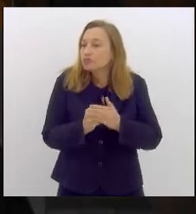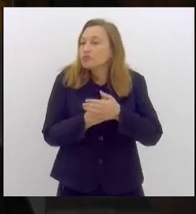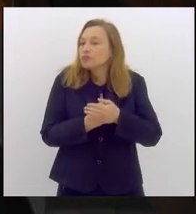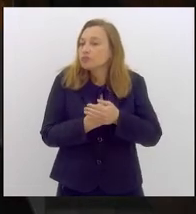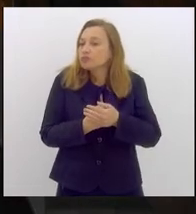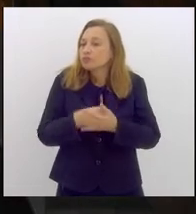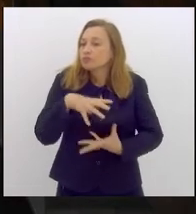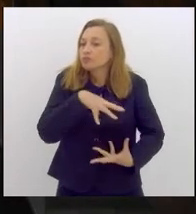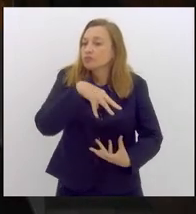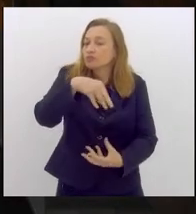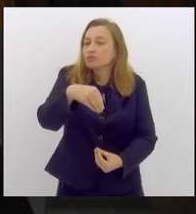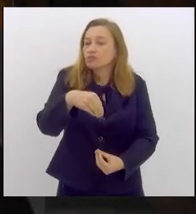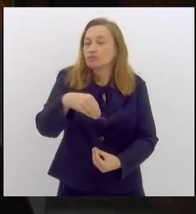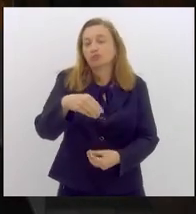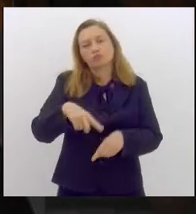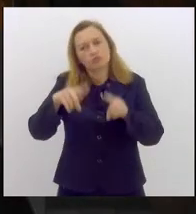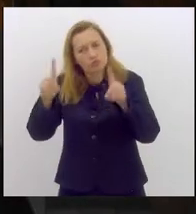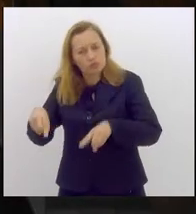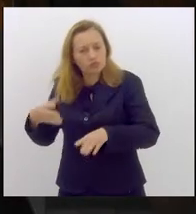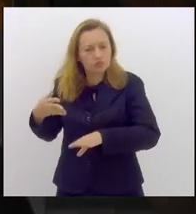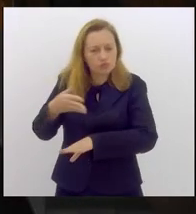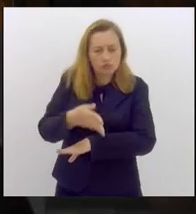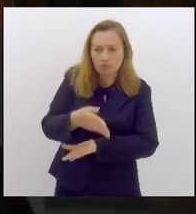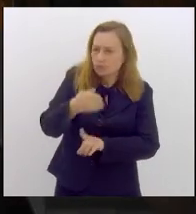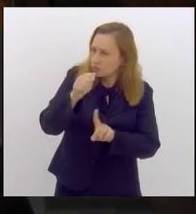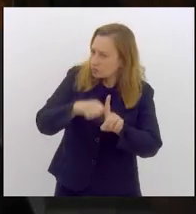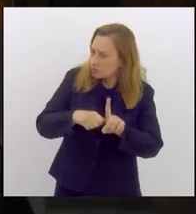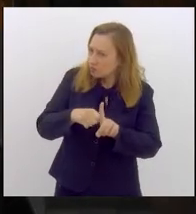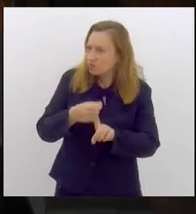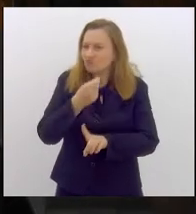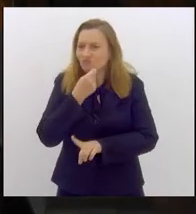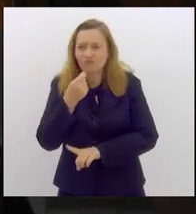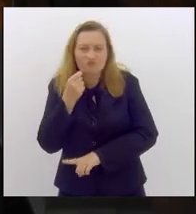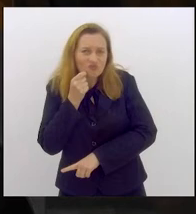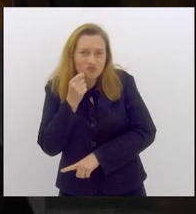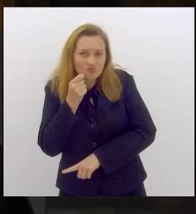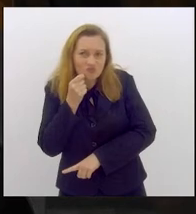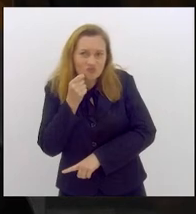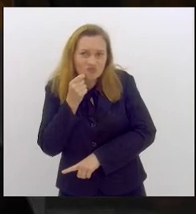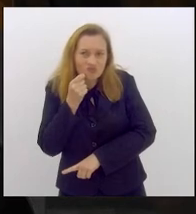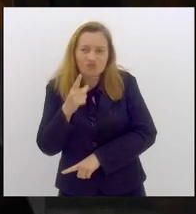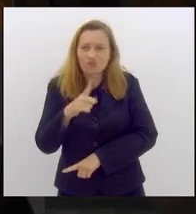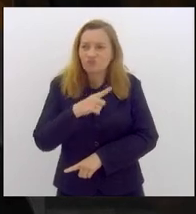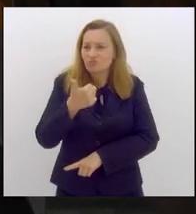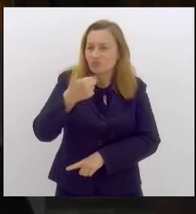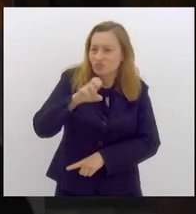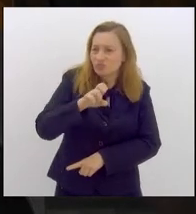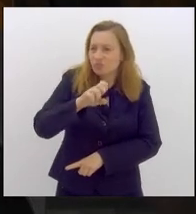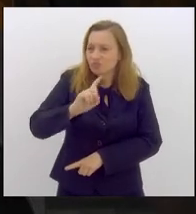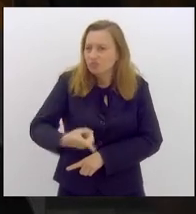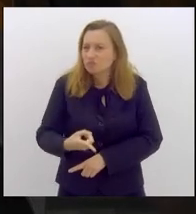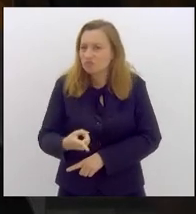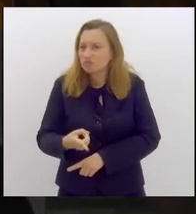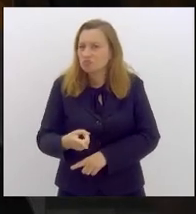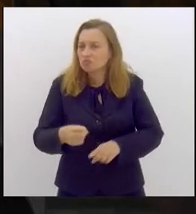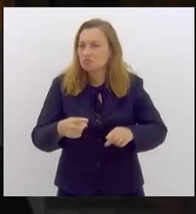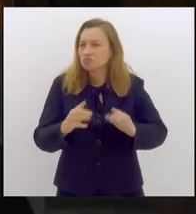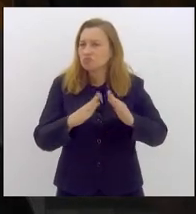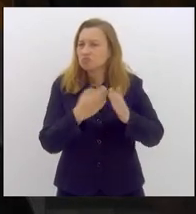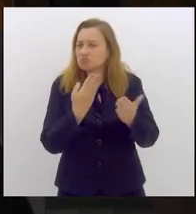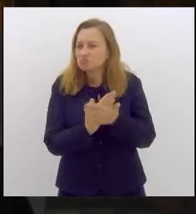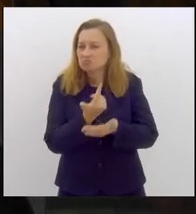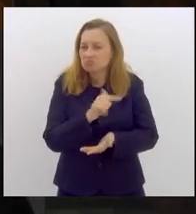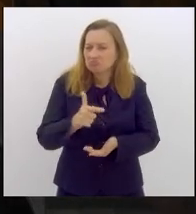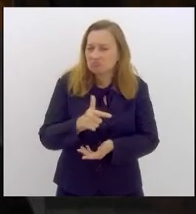funcionários fantasmas, chegar no mês de setembro e ter 15 mil turmas sem professor. Isso